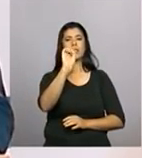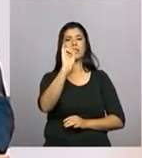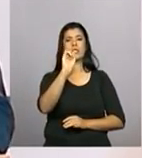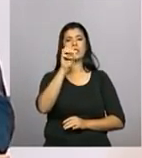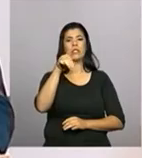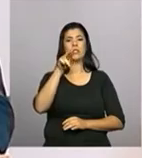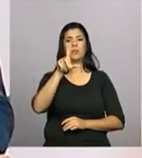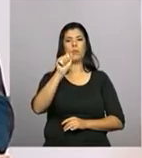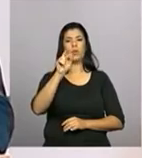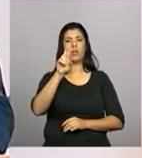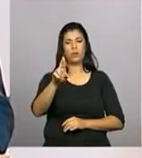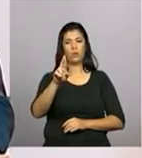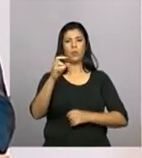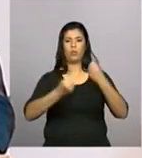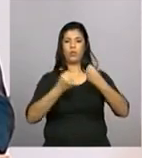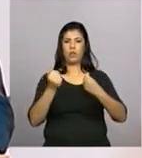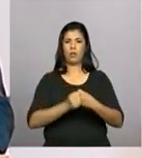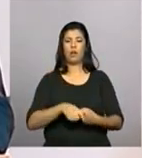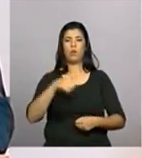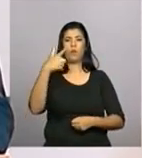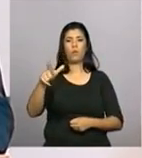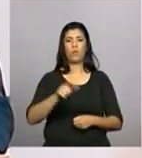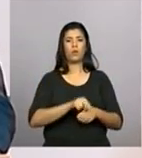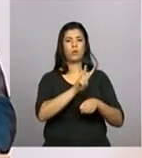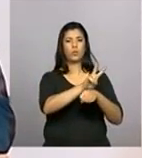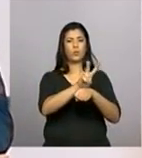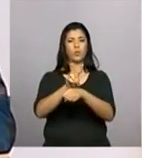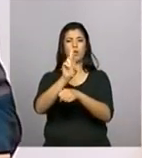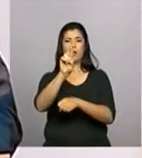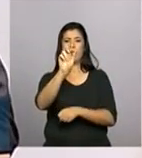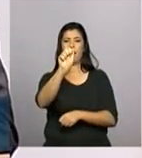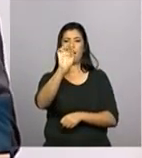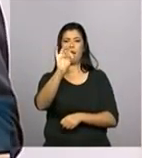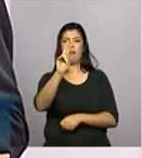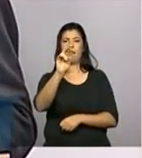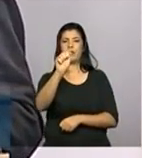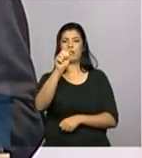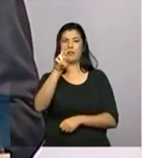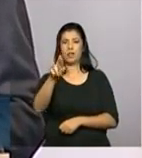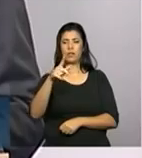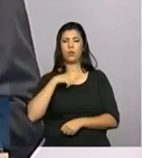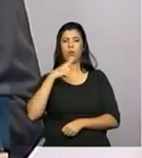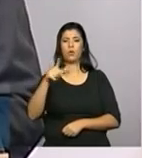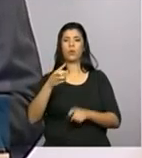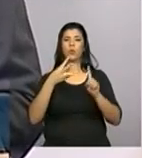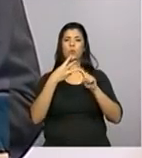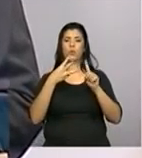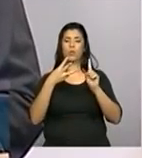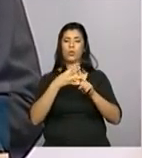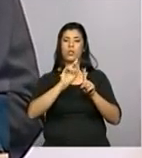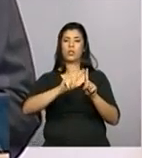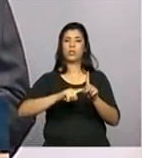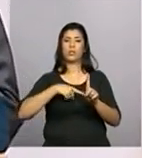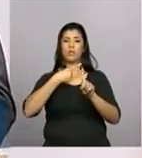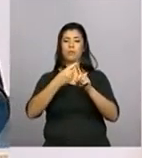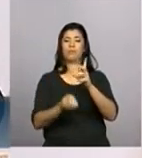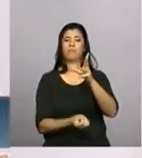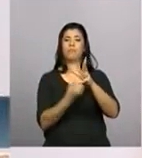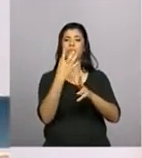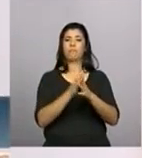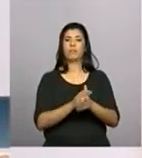rastreador veicular e o terceiro, a necessidade de implementar regras para as